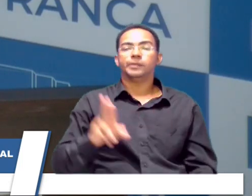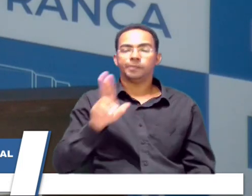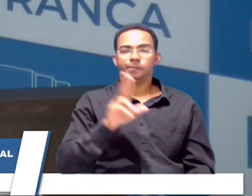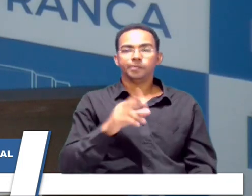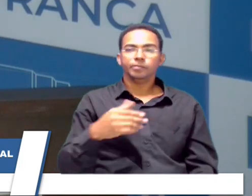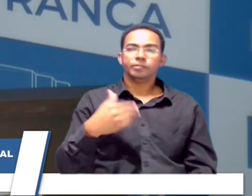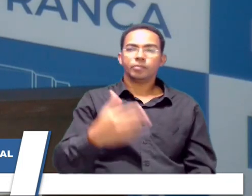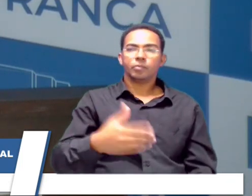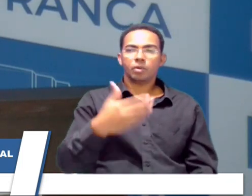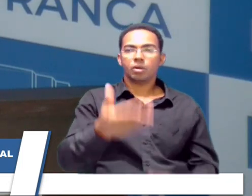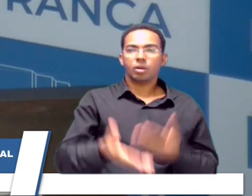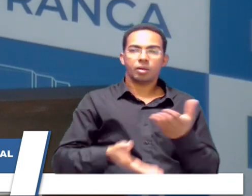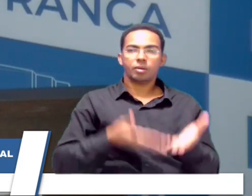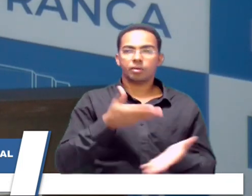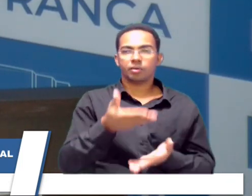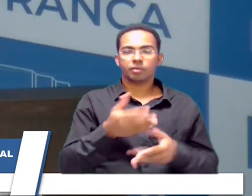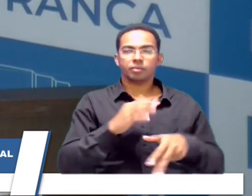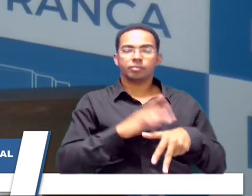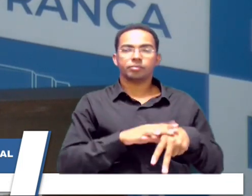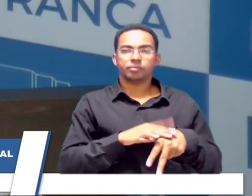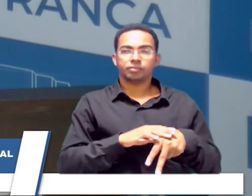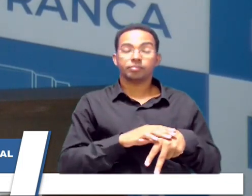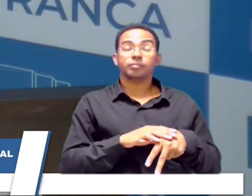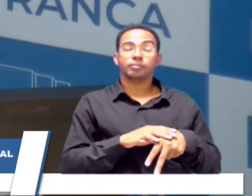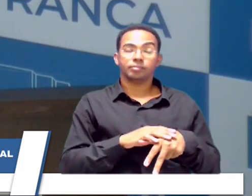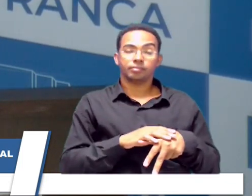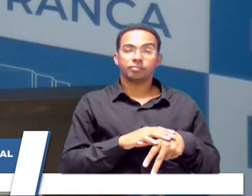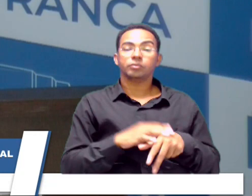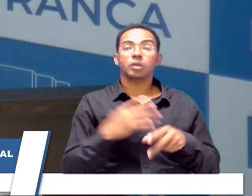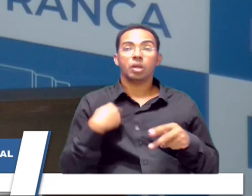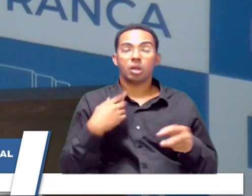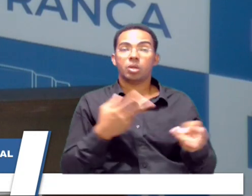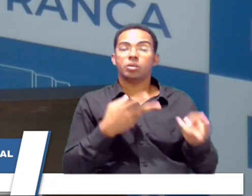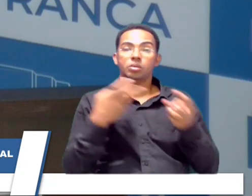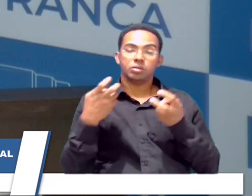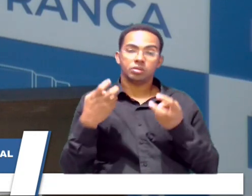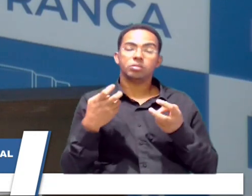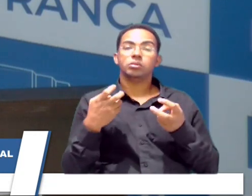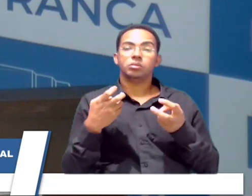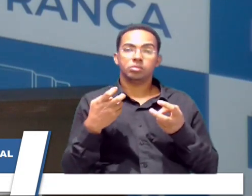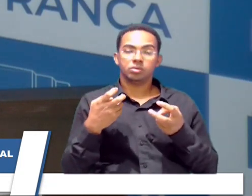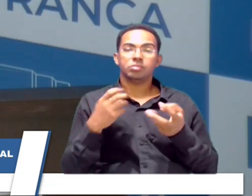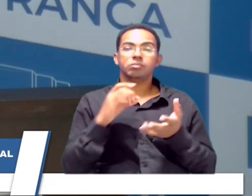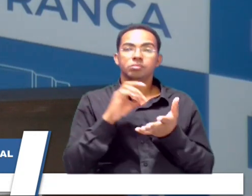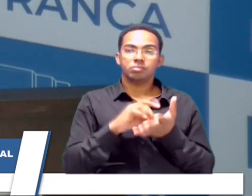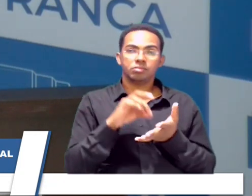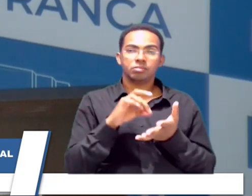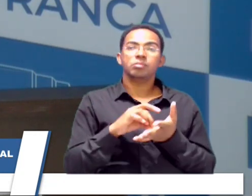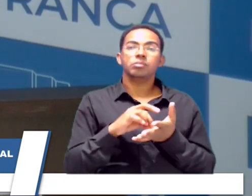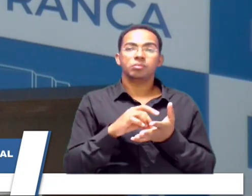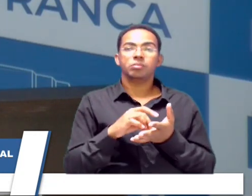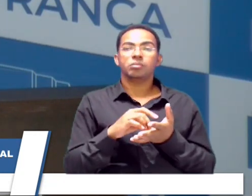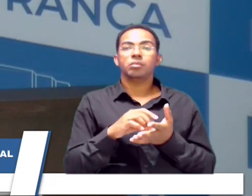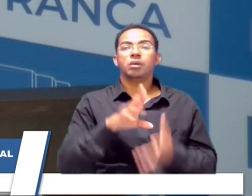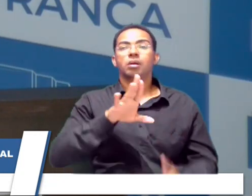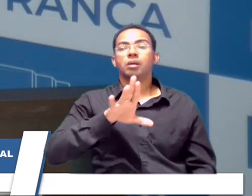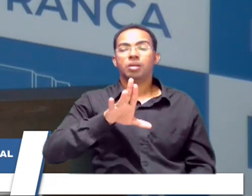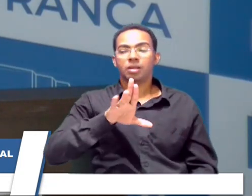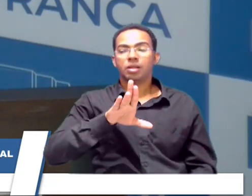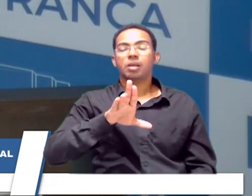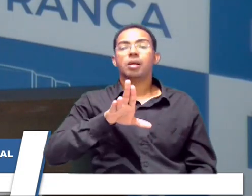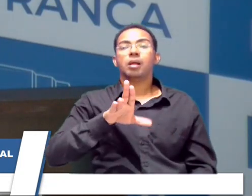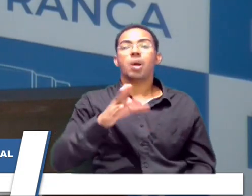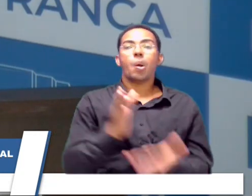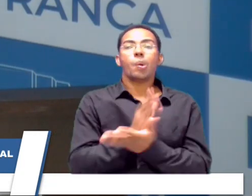no tratamento dessas patologias. E o que eu percebo é que realmente a cannabis ela promove algo que eu